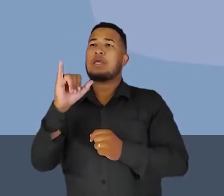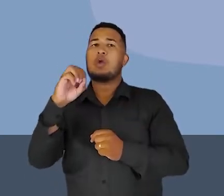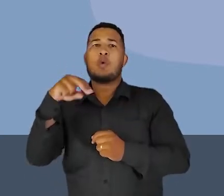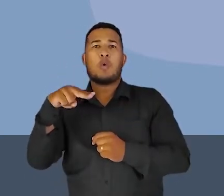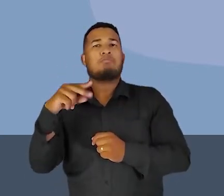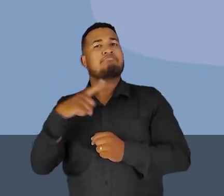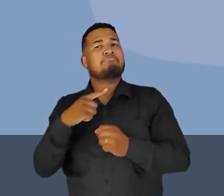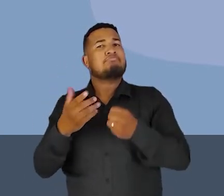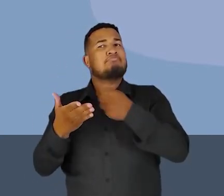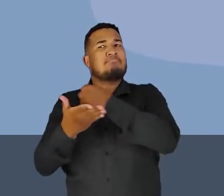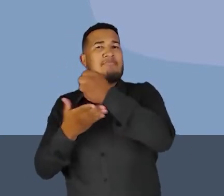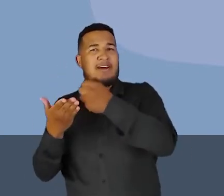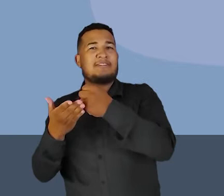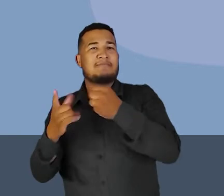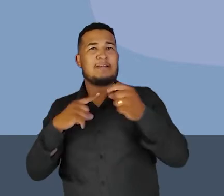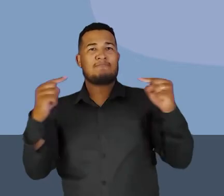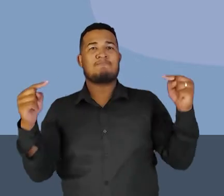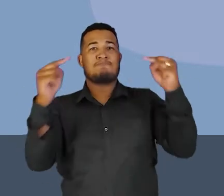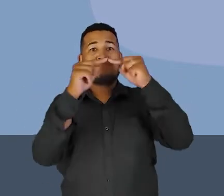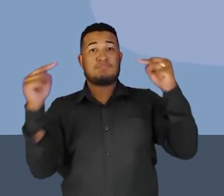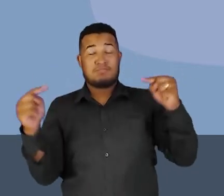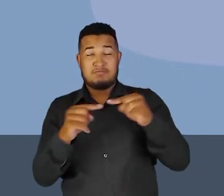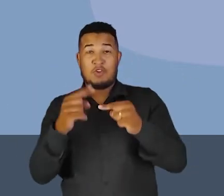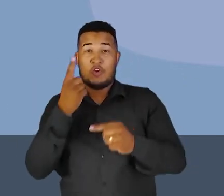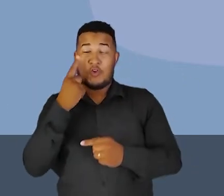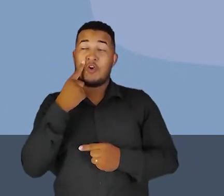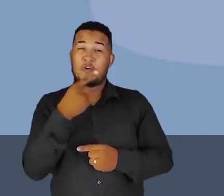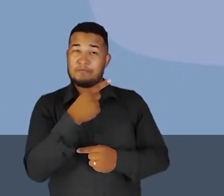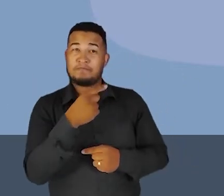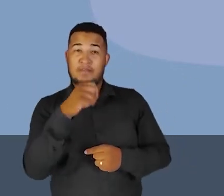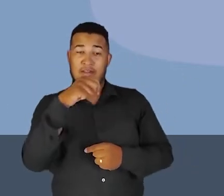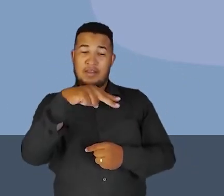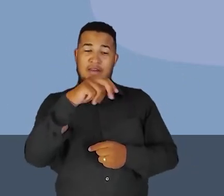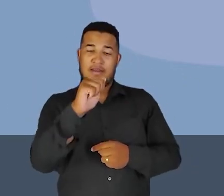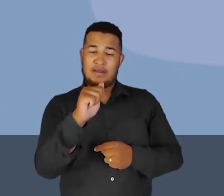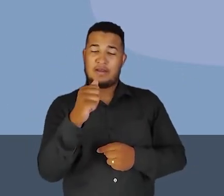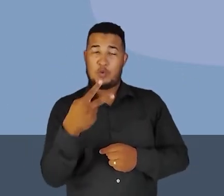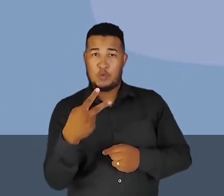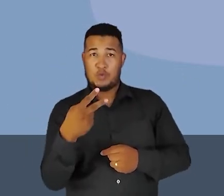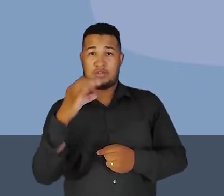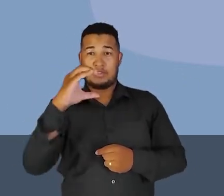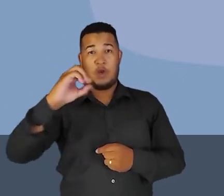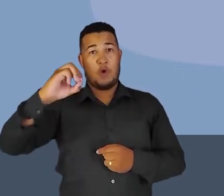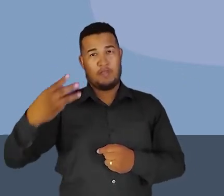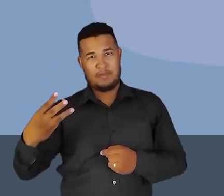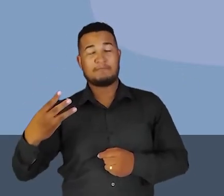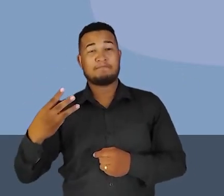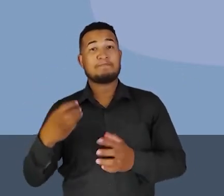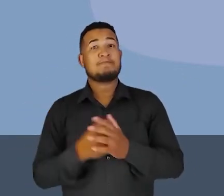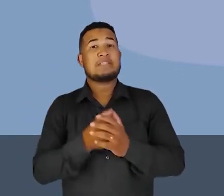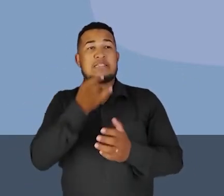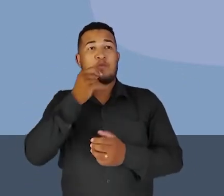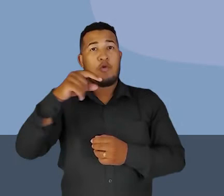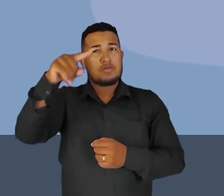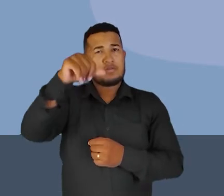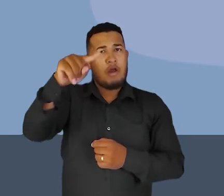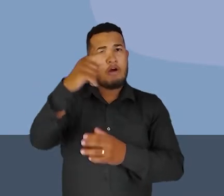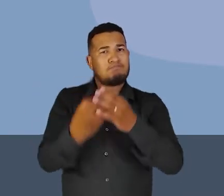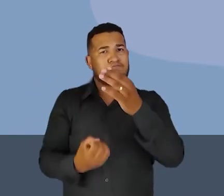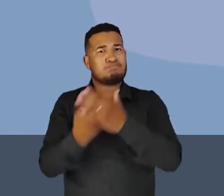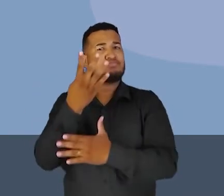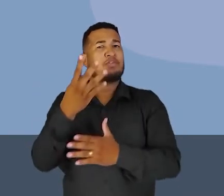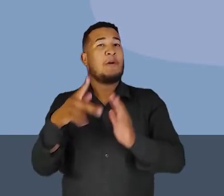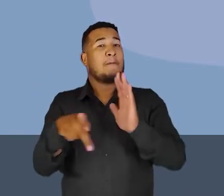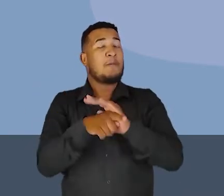bonitinho. A fórmula do sal agora vai ficar Na2CO3. Esse sal é originado do